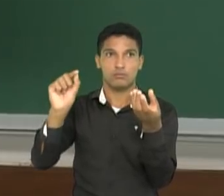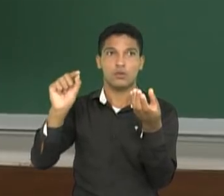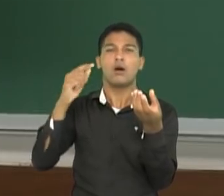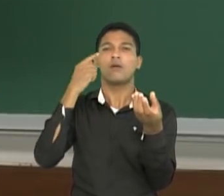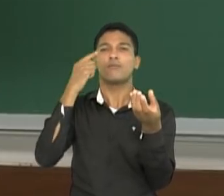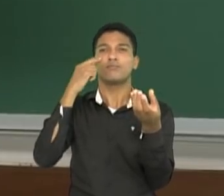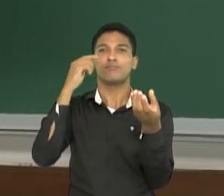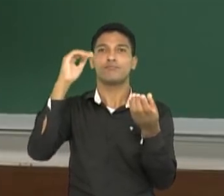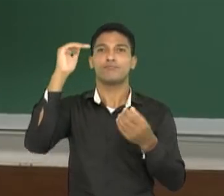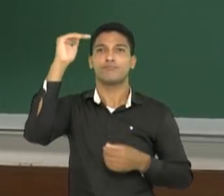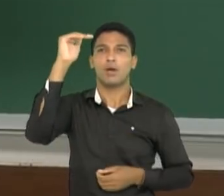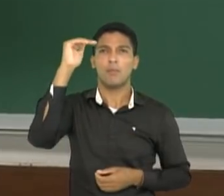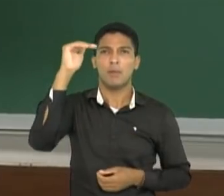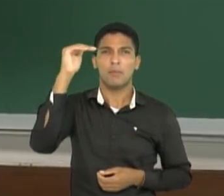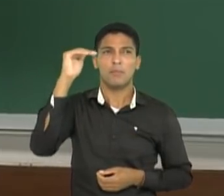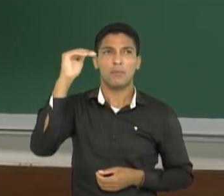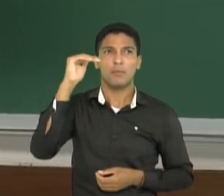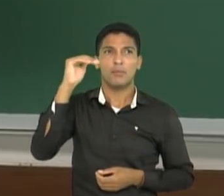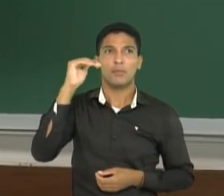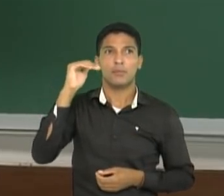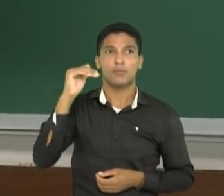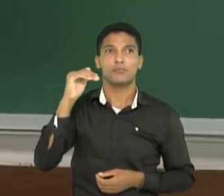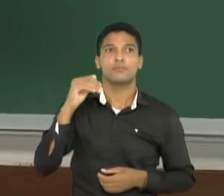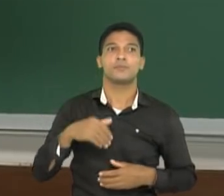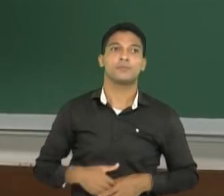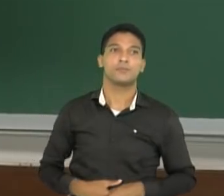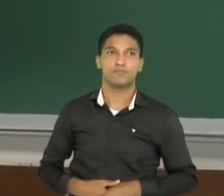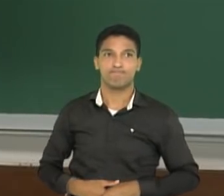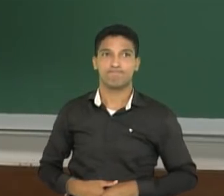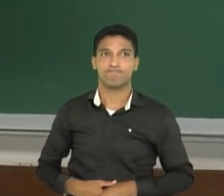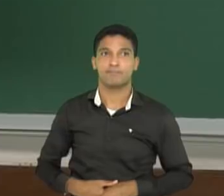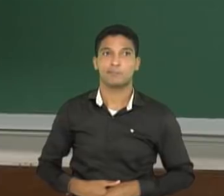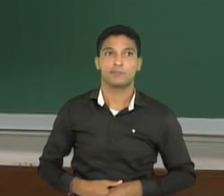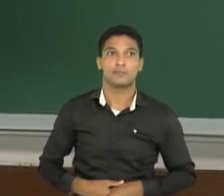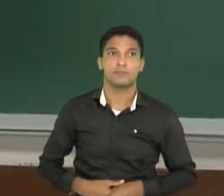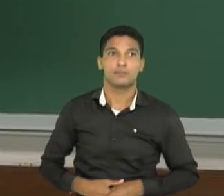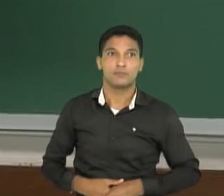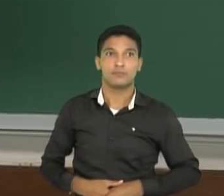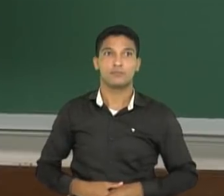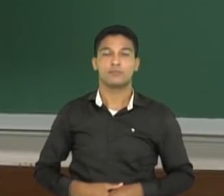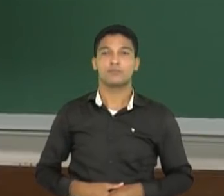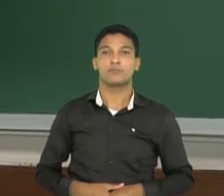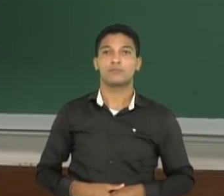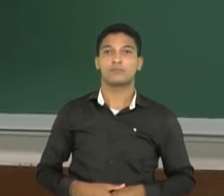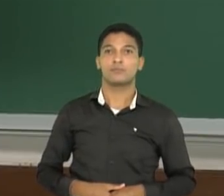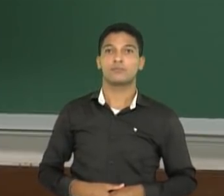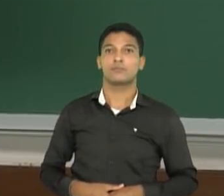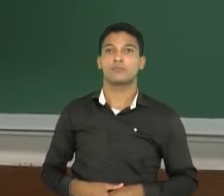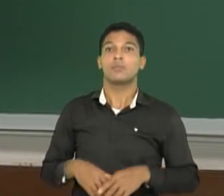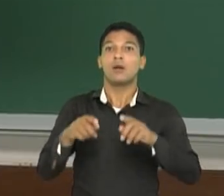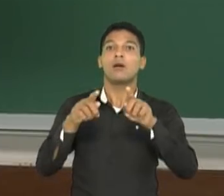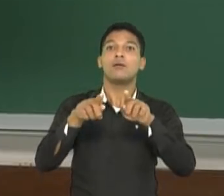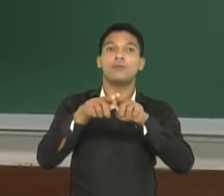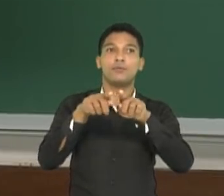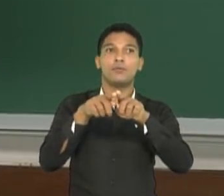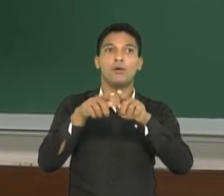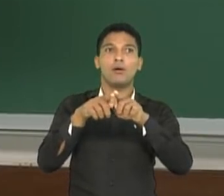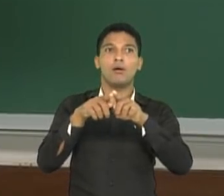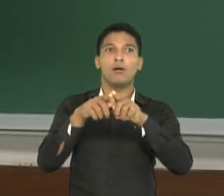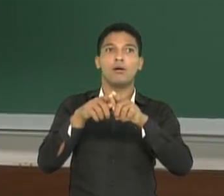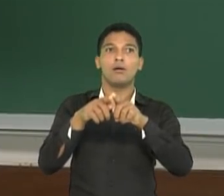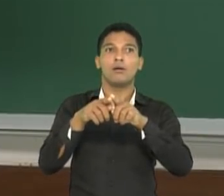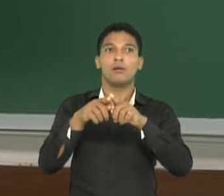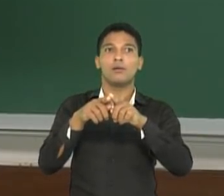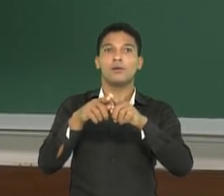de produção no meio rural da região nordeste. Depois ali, mais no que a gente chama de agreste, né? Naquela